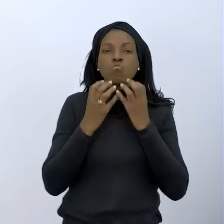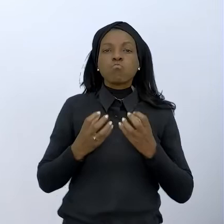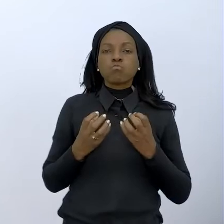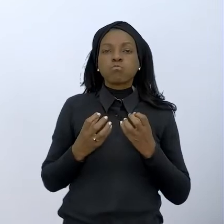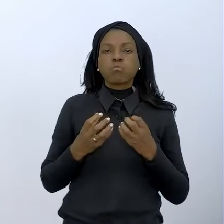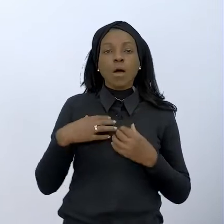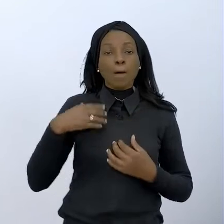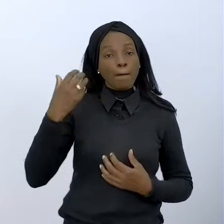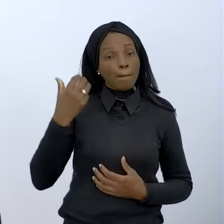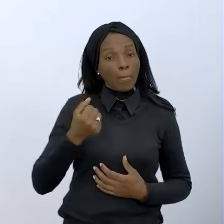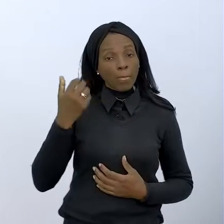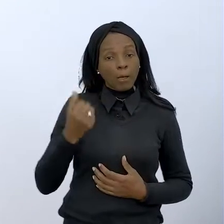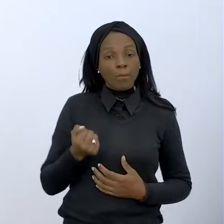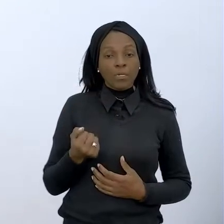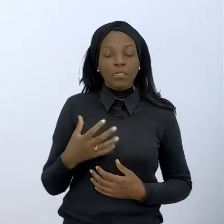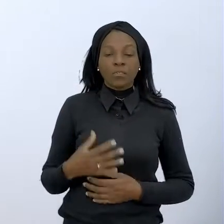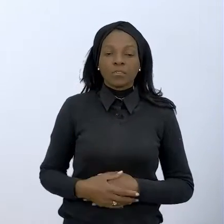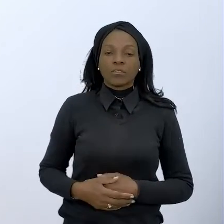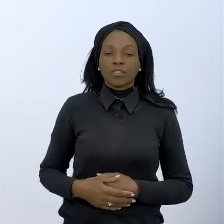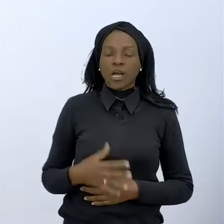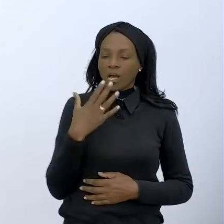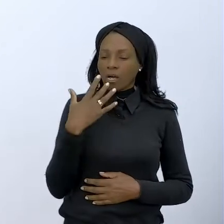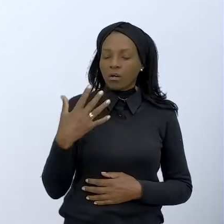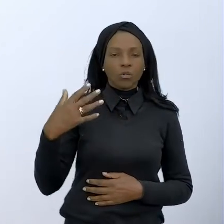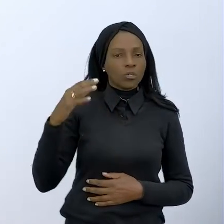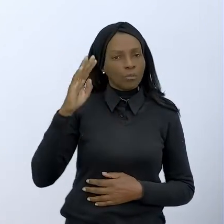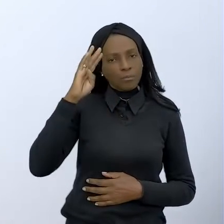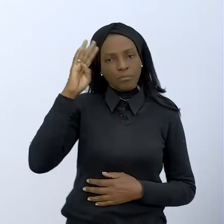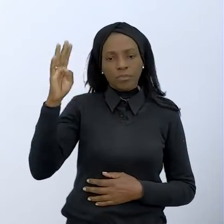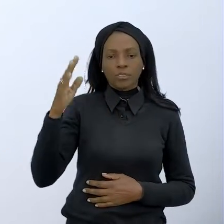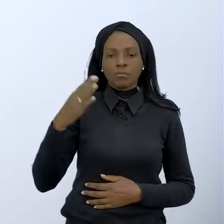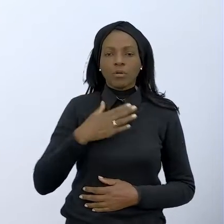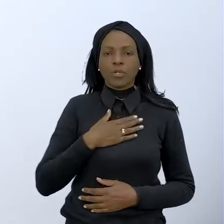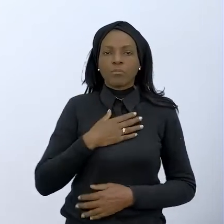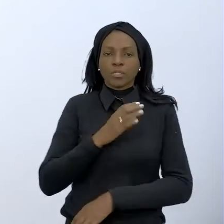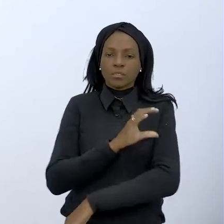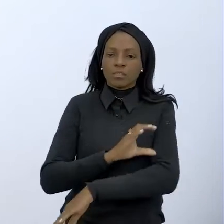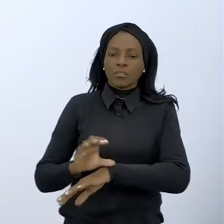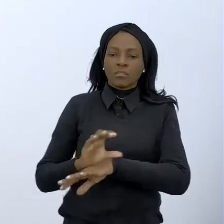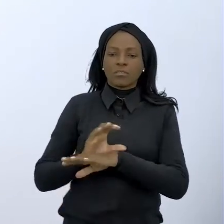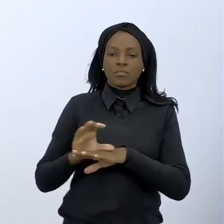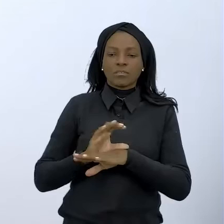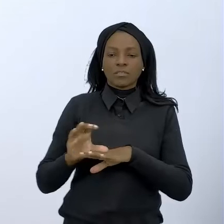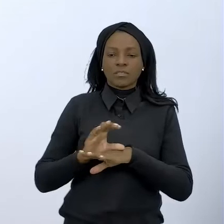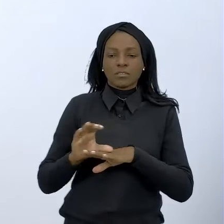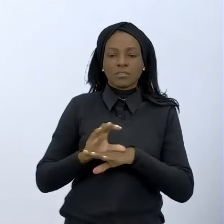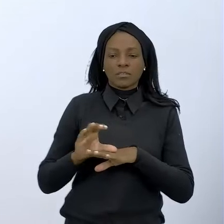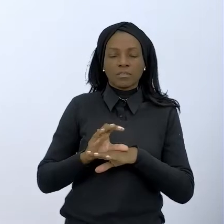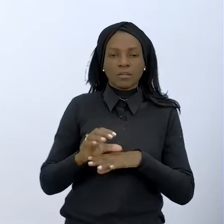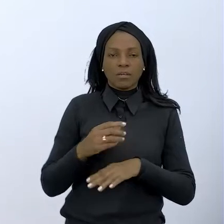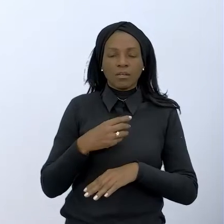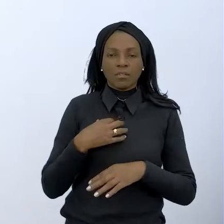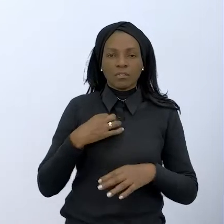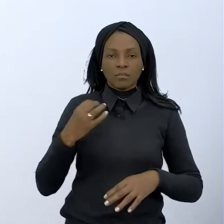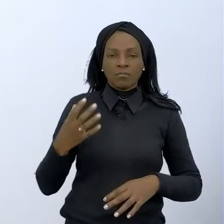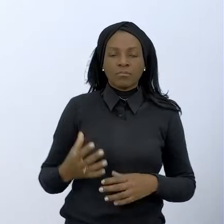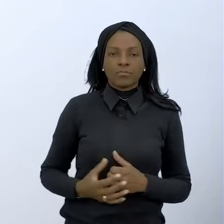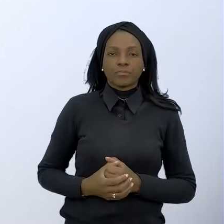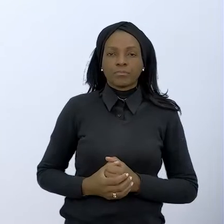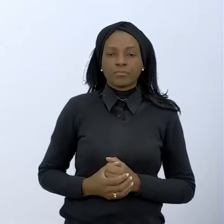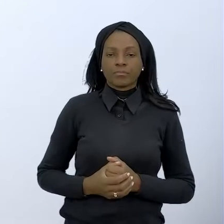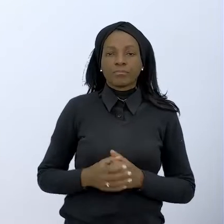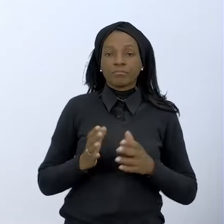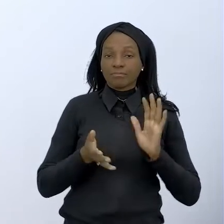sou branco e a cor que predomina em mim é a cor cinza. Nos acompanhando